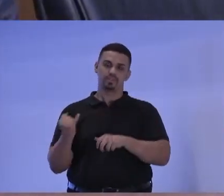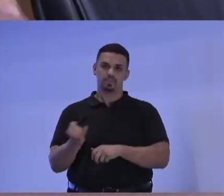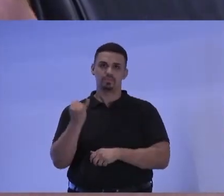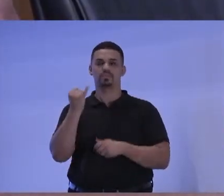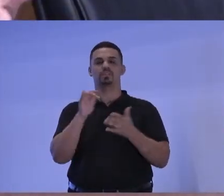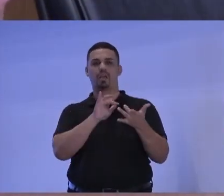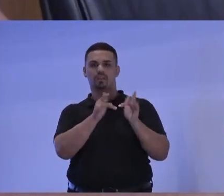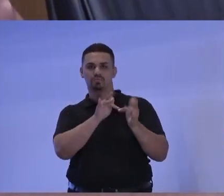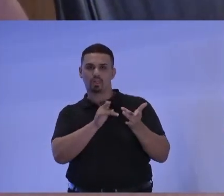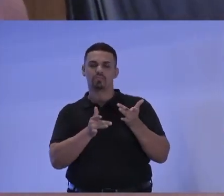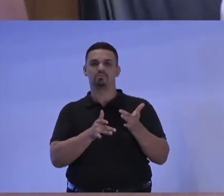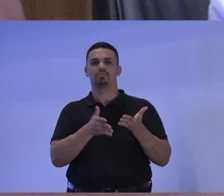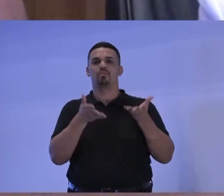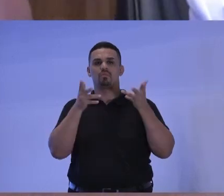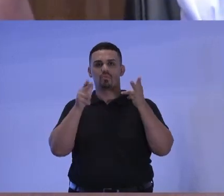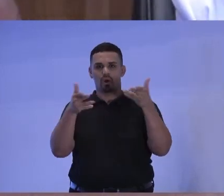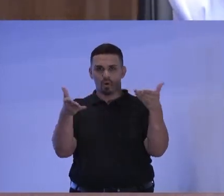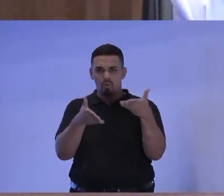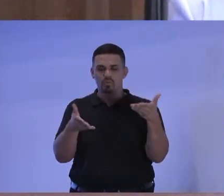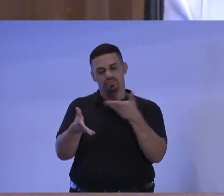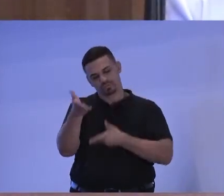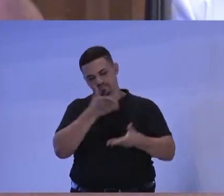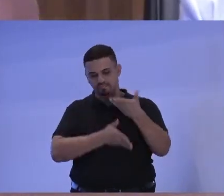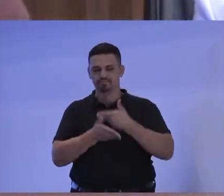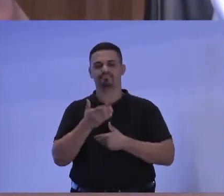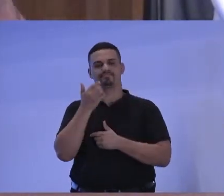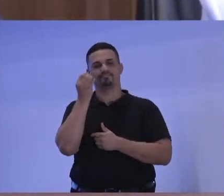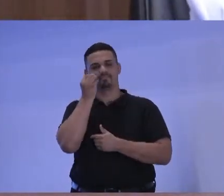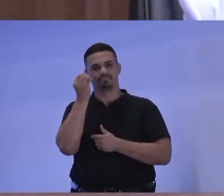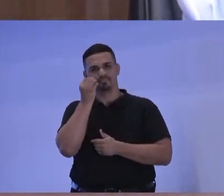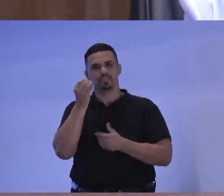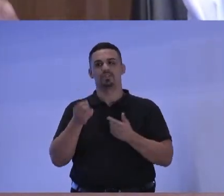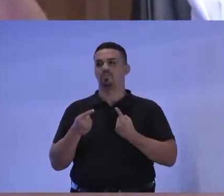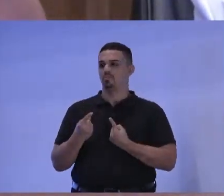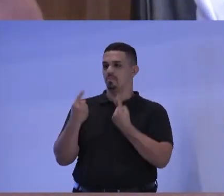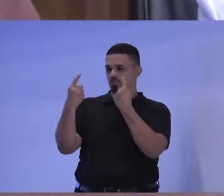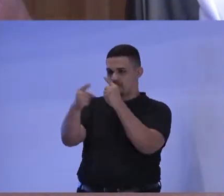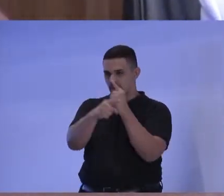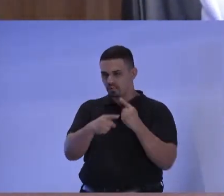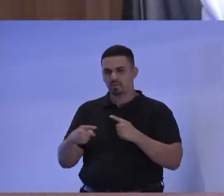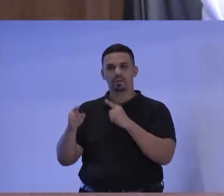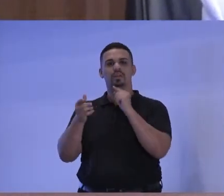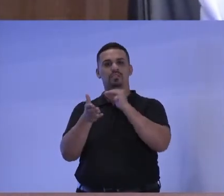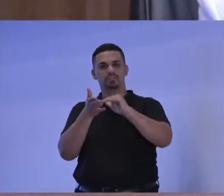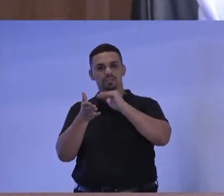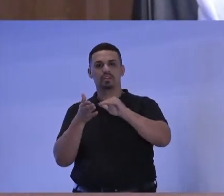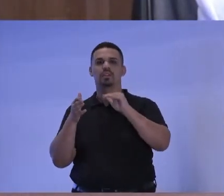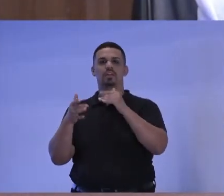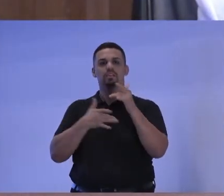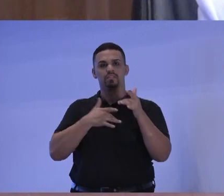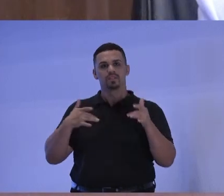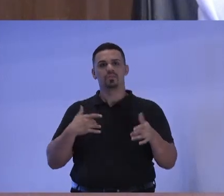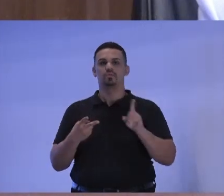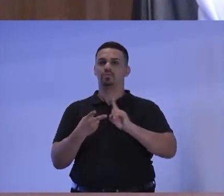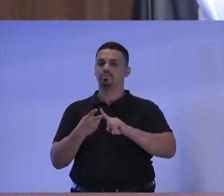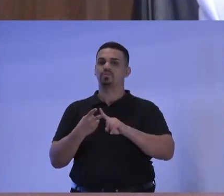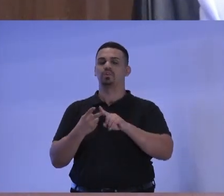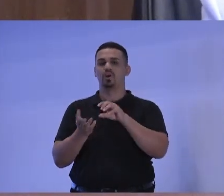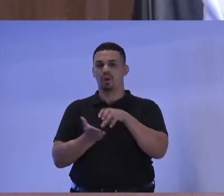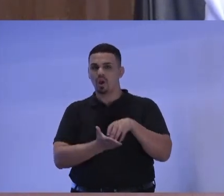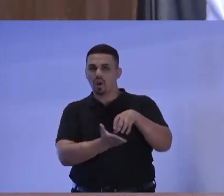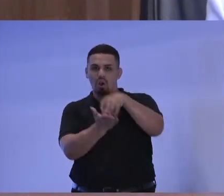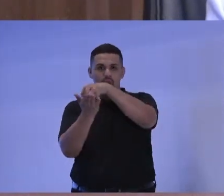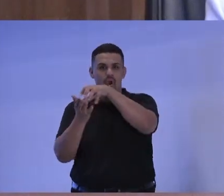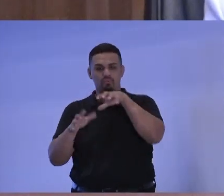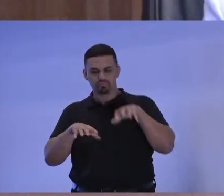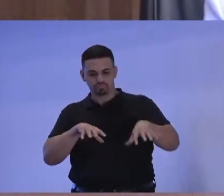poder público, trazendo a reflexão para a sociedade, né, provocando a Secretaria de Estado de Saúde, provocando outros órgãos que podem